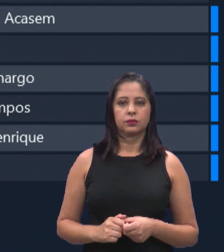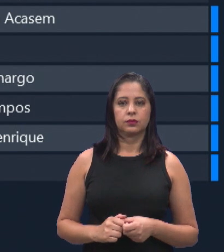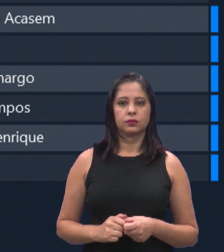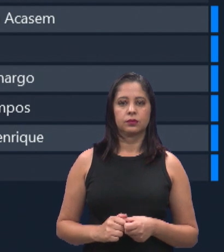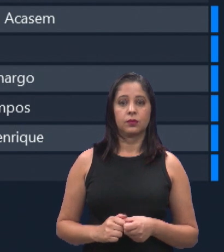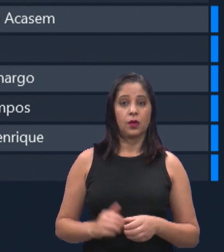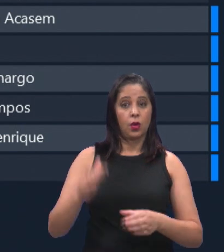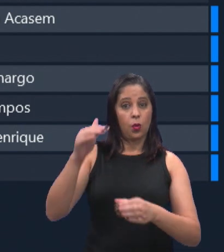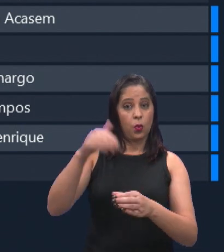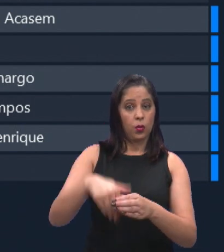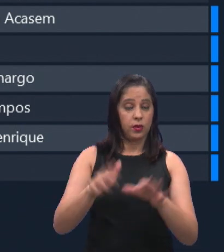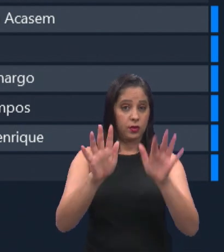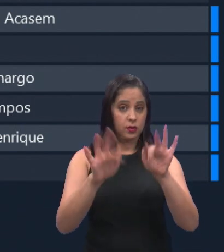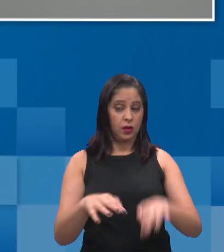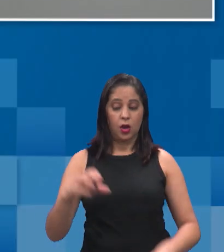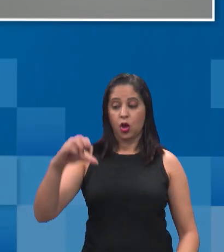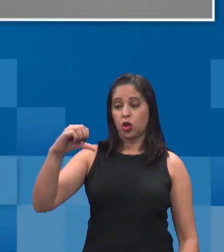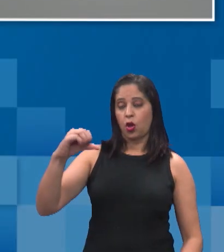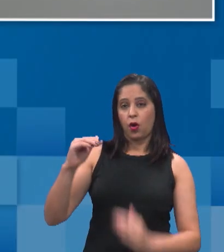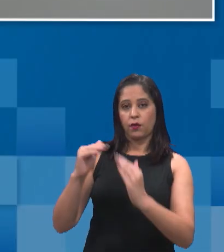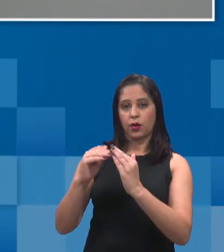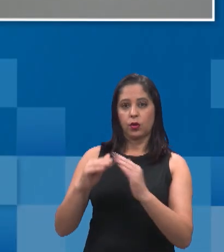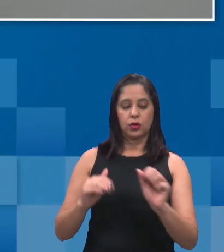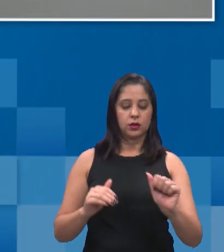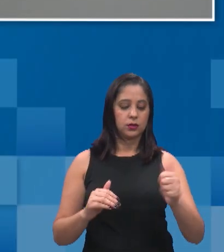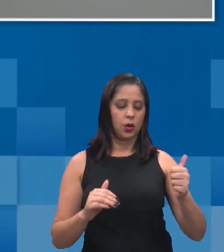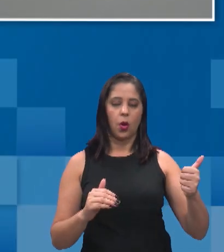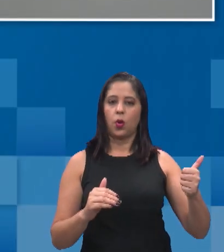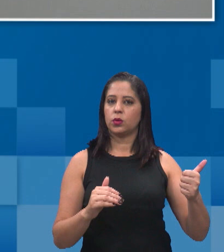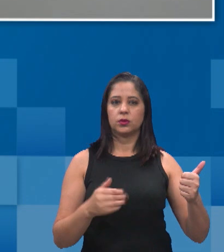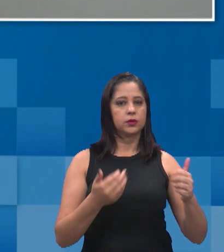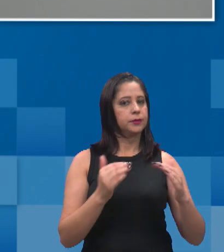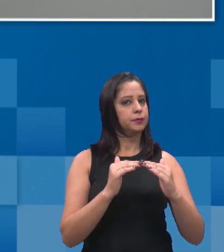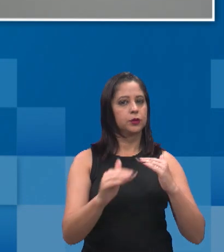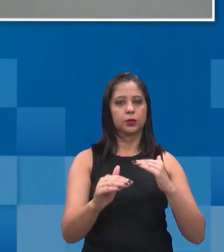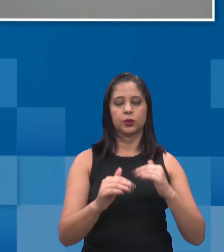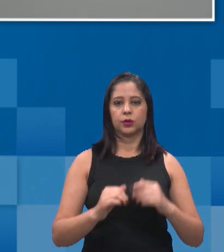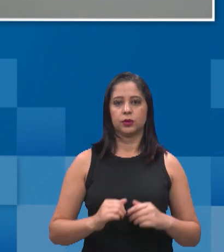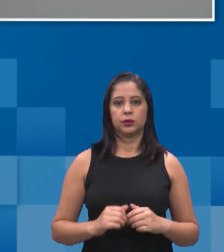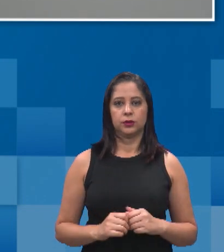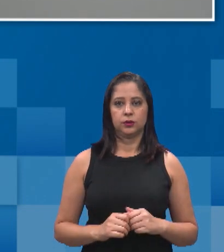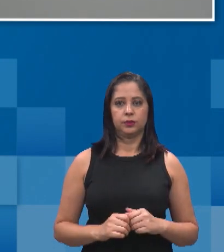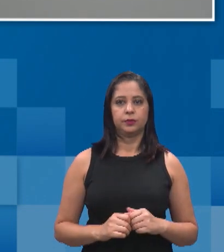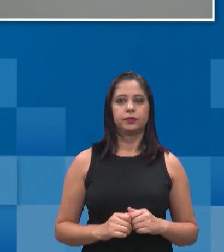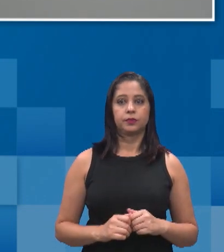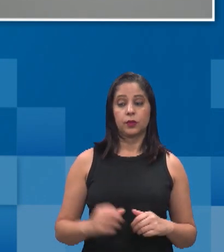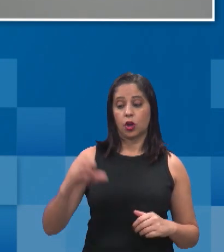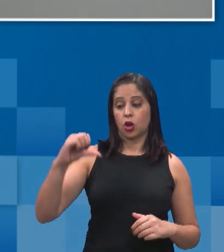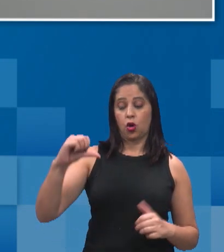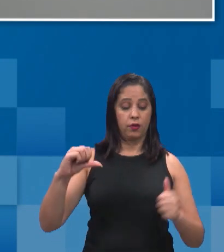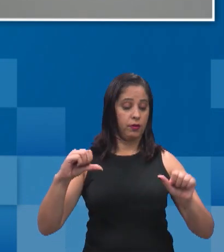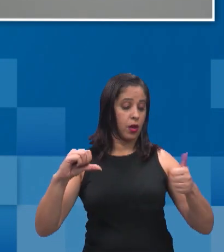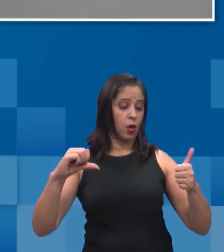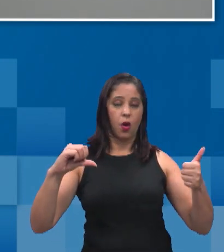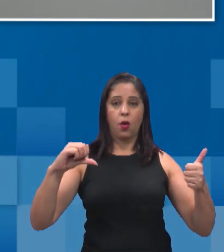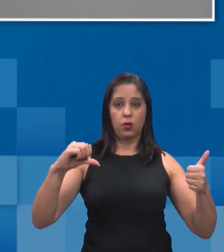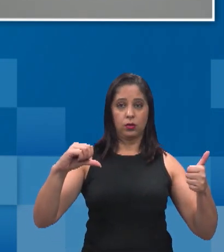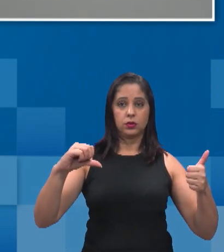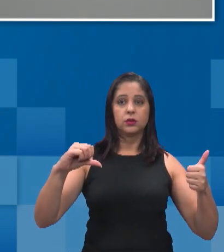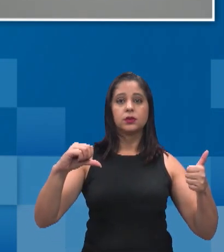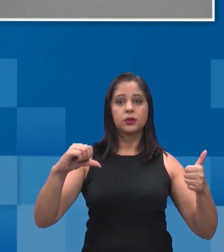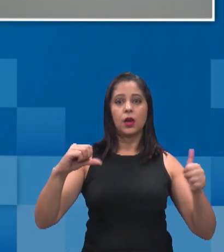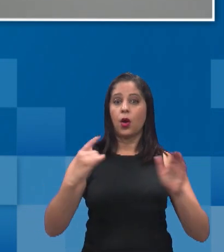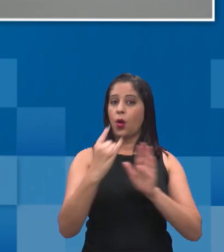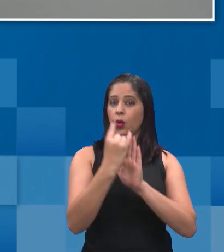encerrada a votação. 9 votos favoráveis, 11 votos contrários. Com 9 votos favoráveis, 11 votos contrários, o